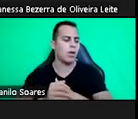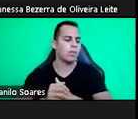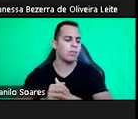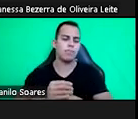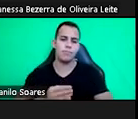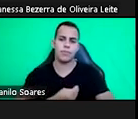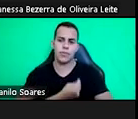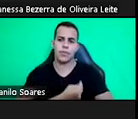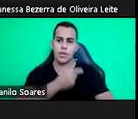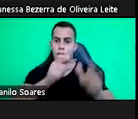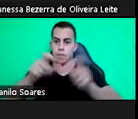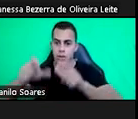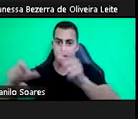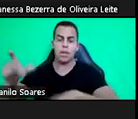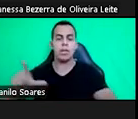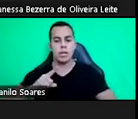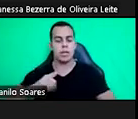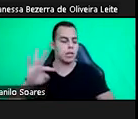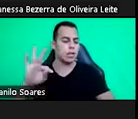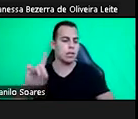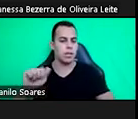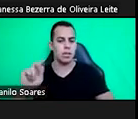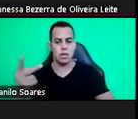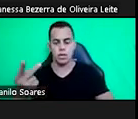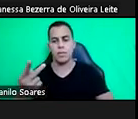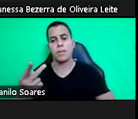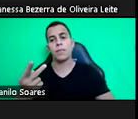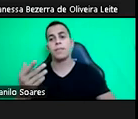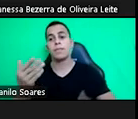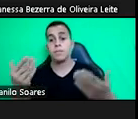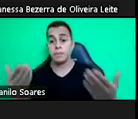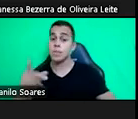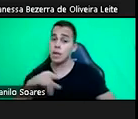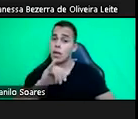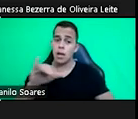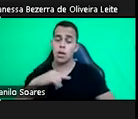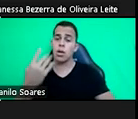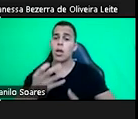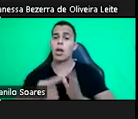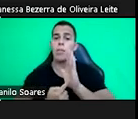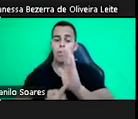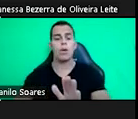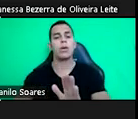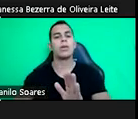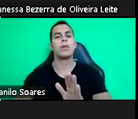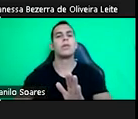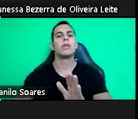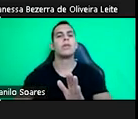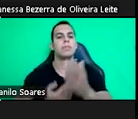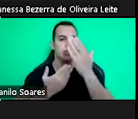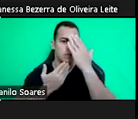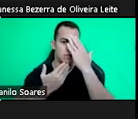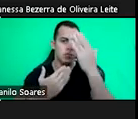pessoas que portam TDAH. Então, era isso que eu queria mostrar para vocês. Quero agradecer